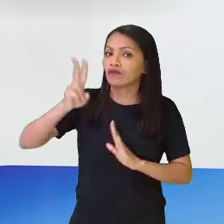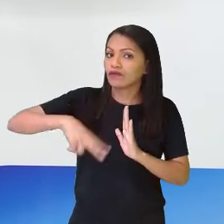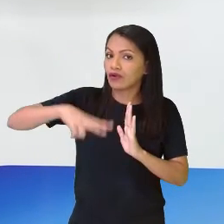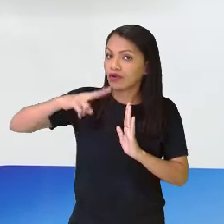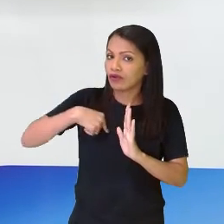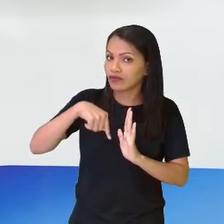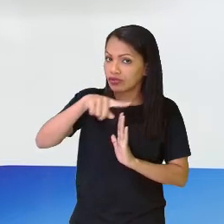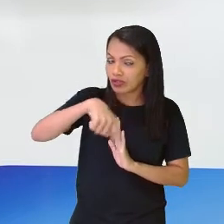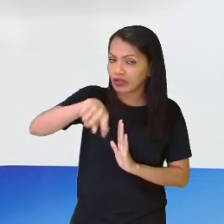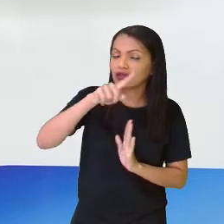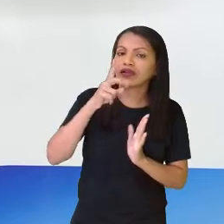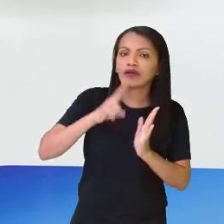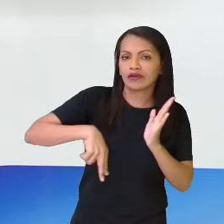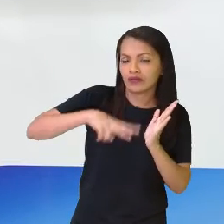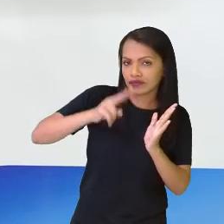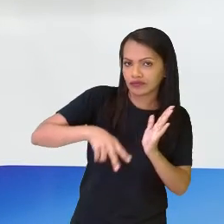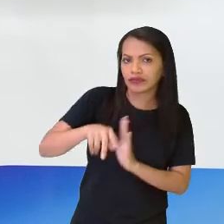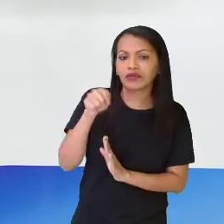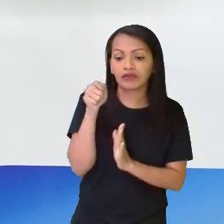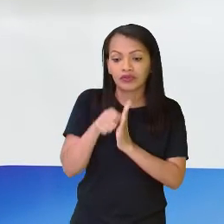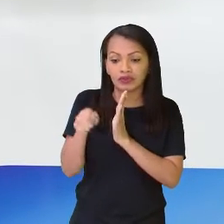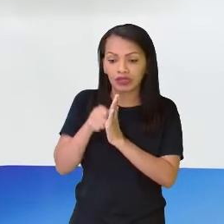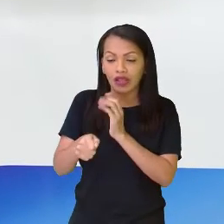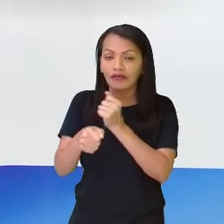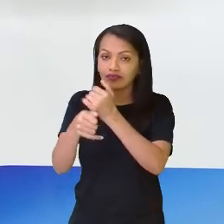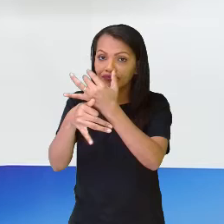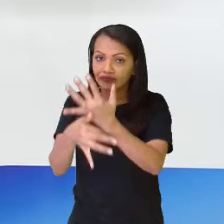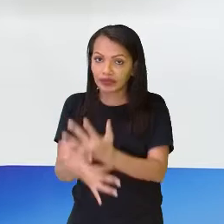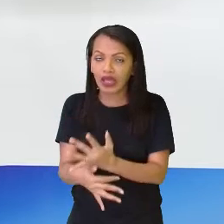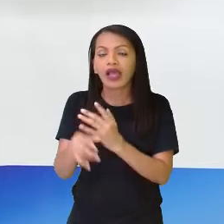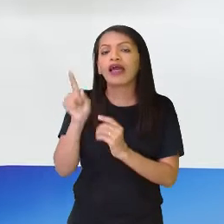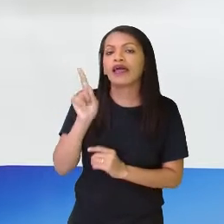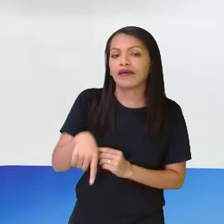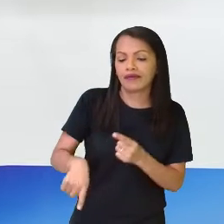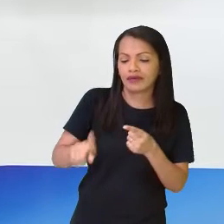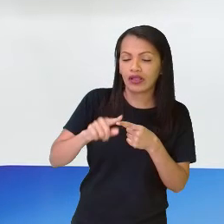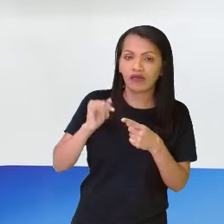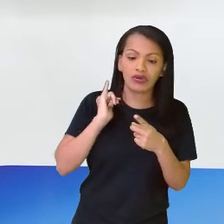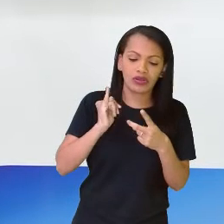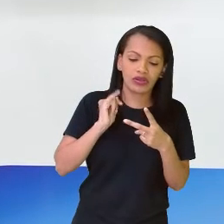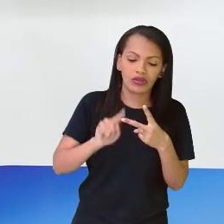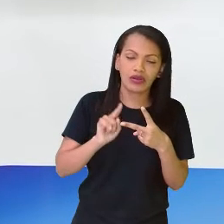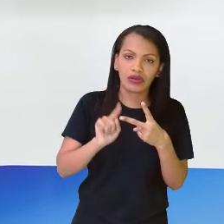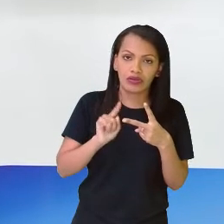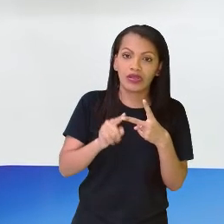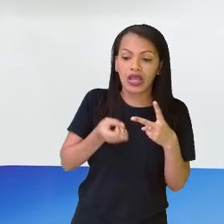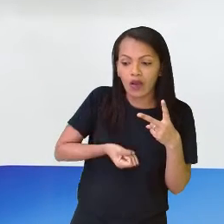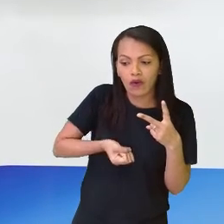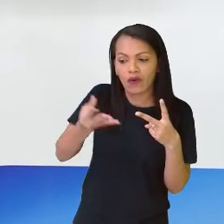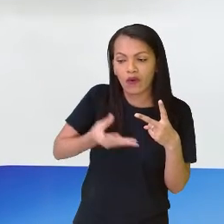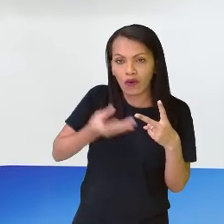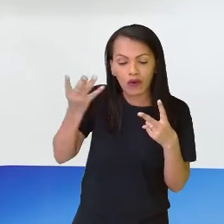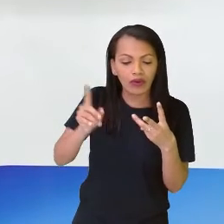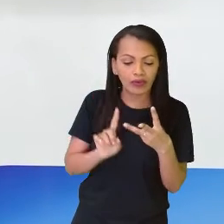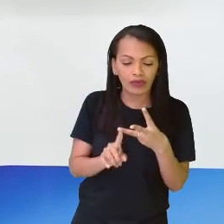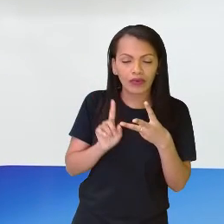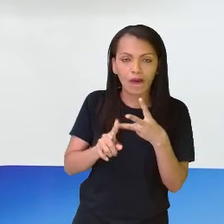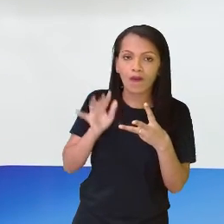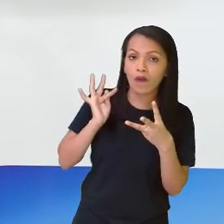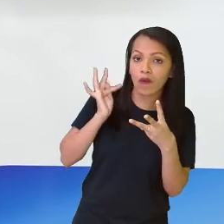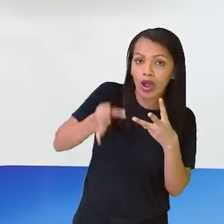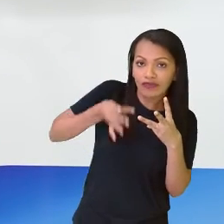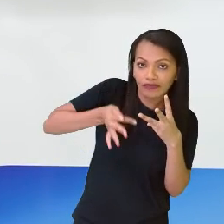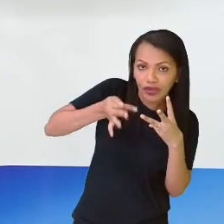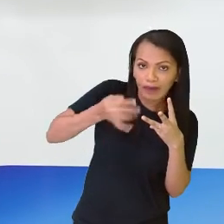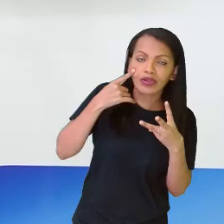Enquanto eu leio, você vai dizendo para lá, escrevendo no chat, se esse texto é um conto, um poema ou uma fábula, tá certo? Assim que eu